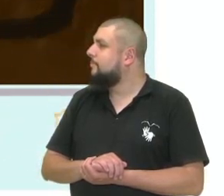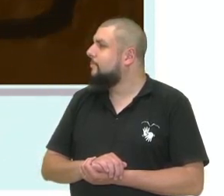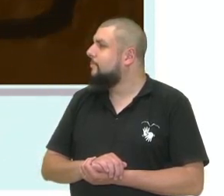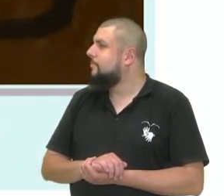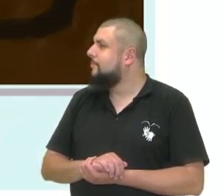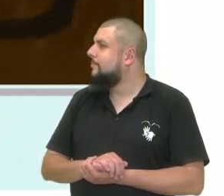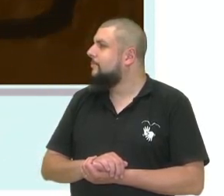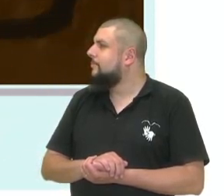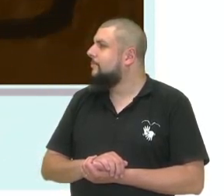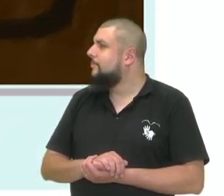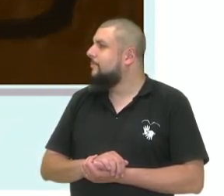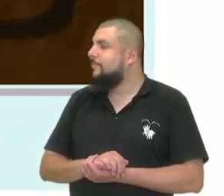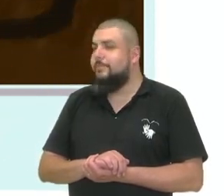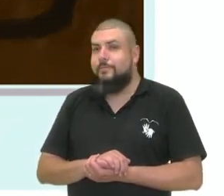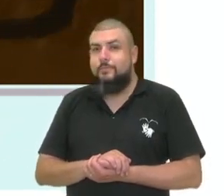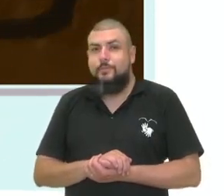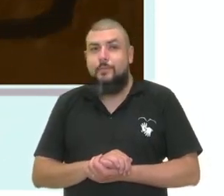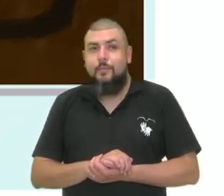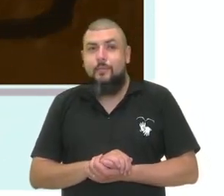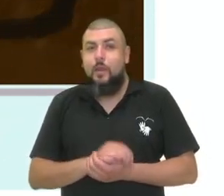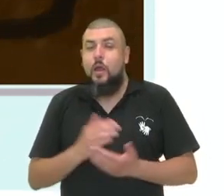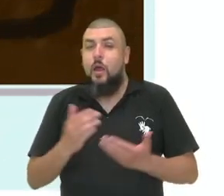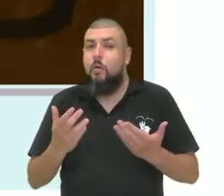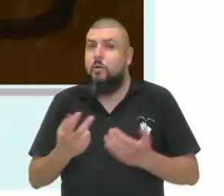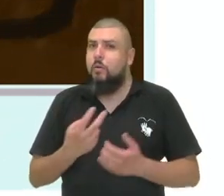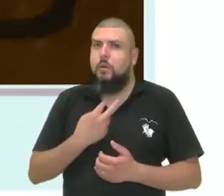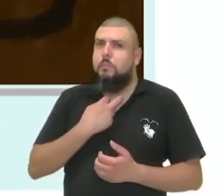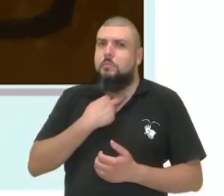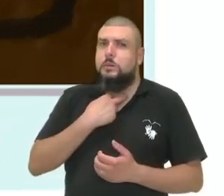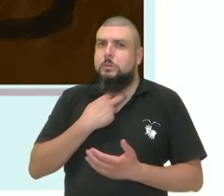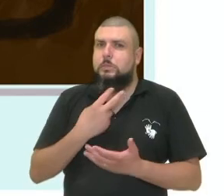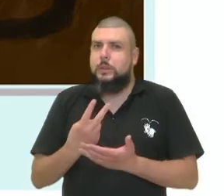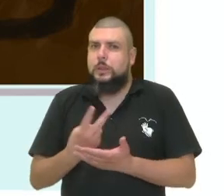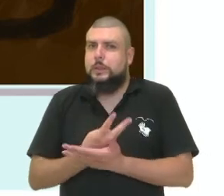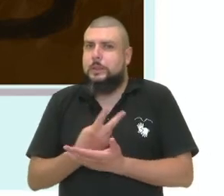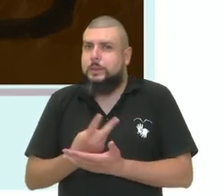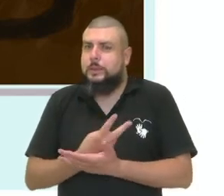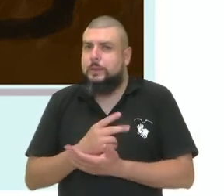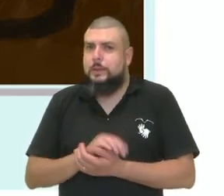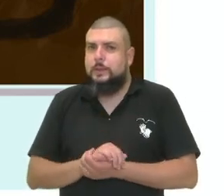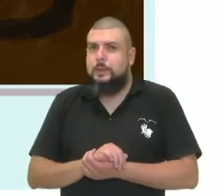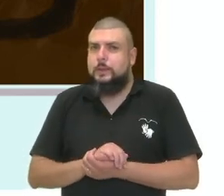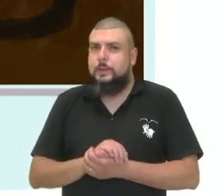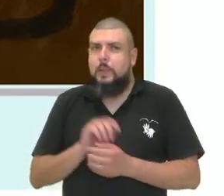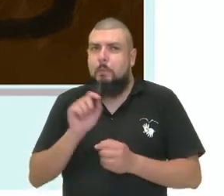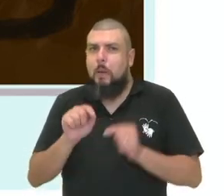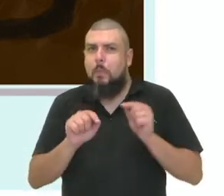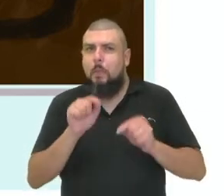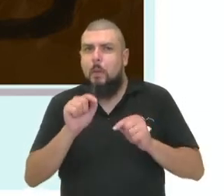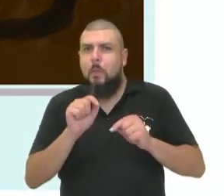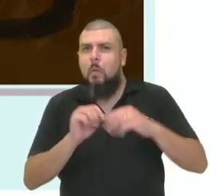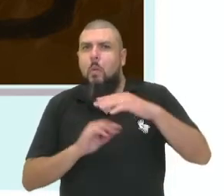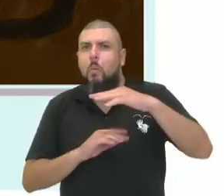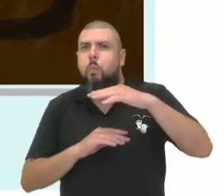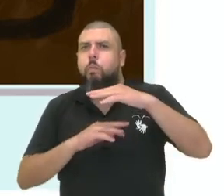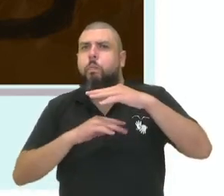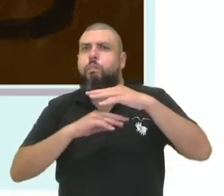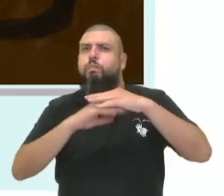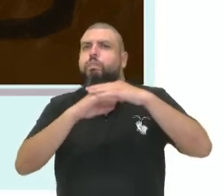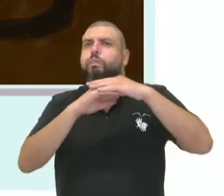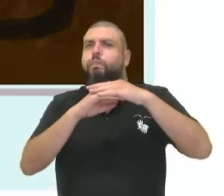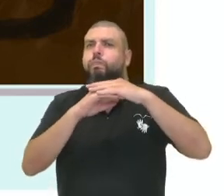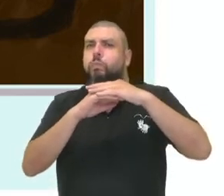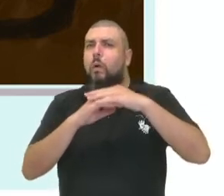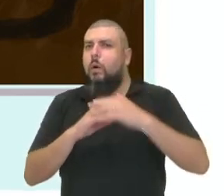assim vai para vocês zerar tudo isso aqui agora não pode deixar nesse nível aqui agora Não pode errar porque senão vai descer no cada vez mais pecinhas tá